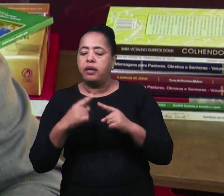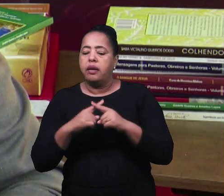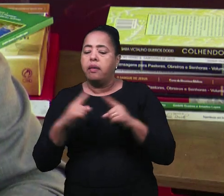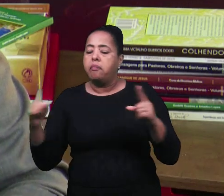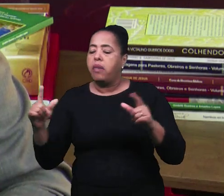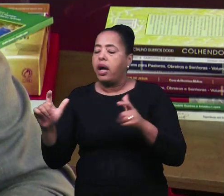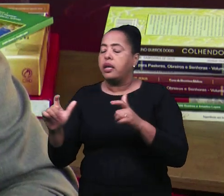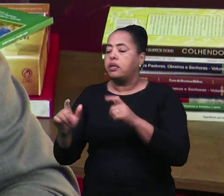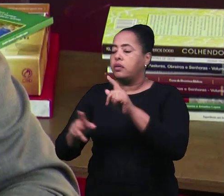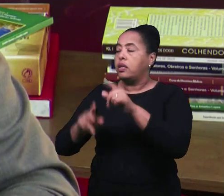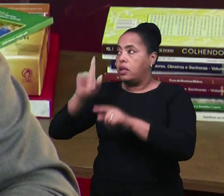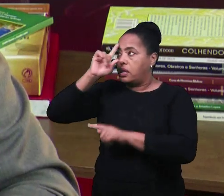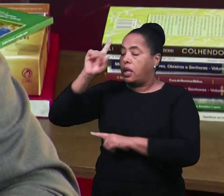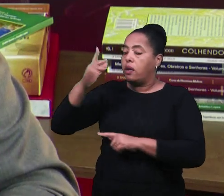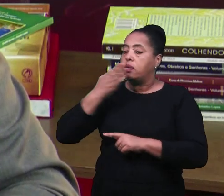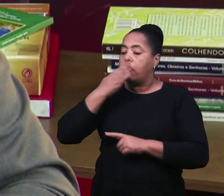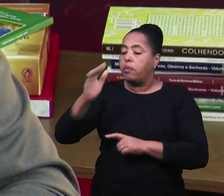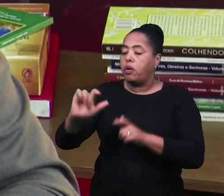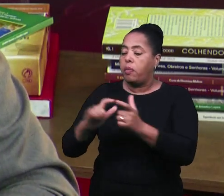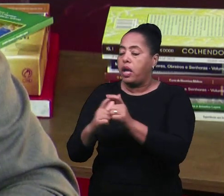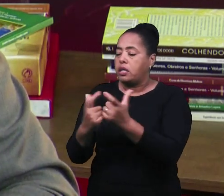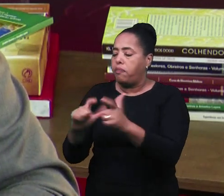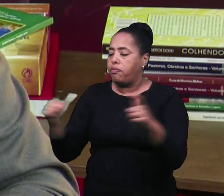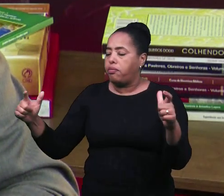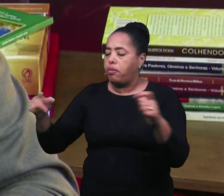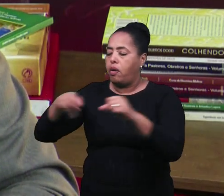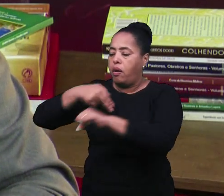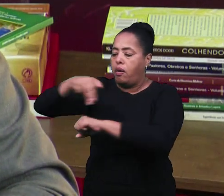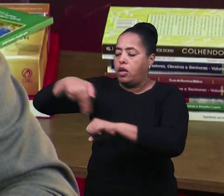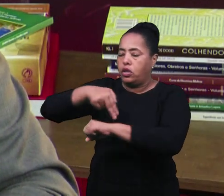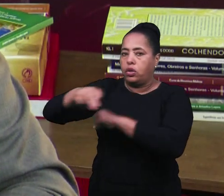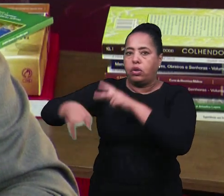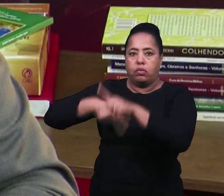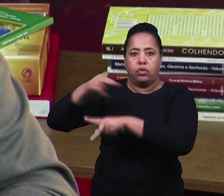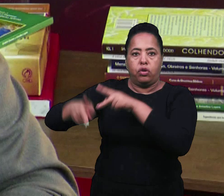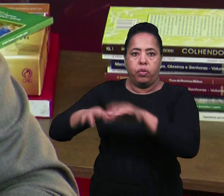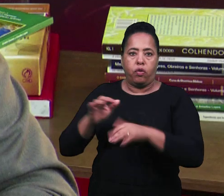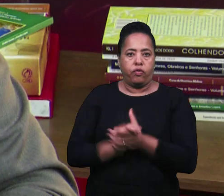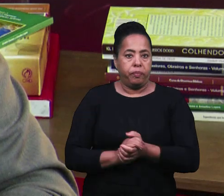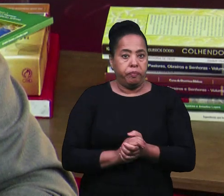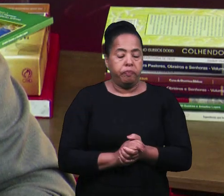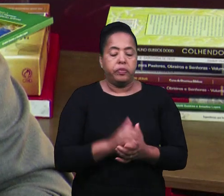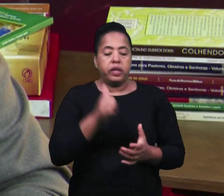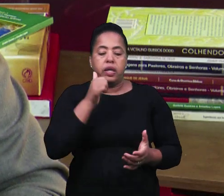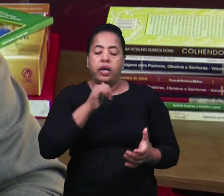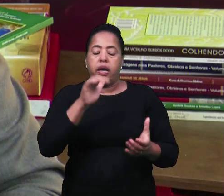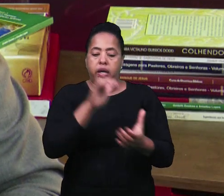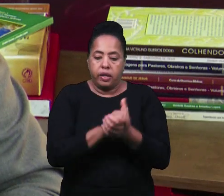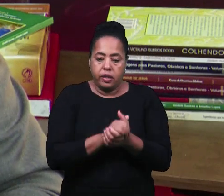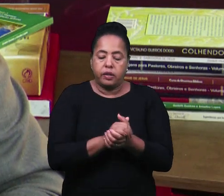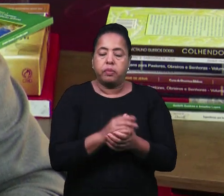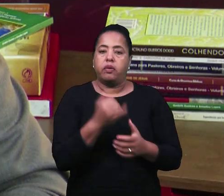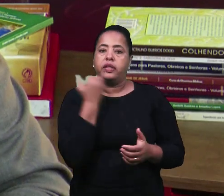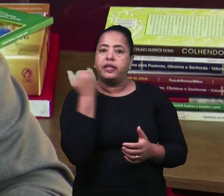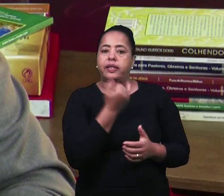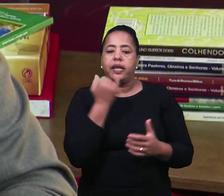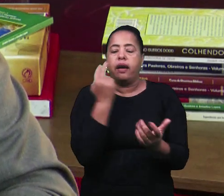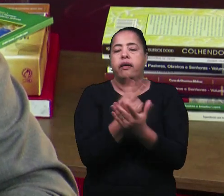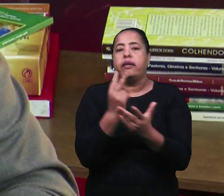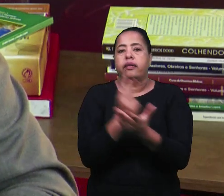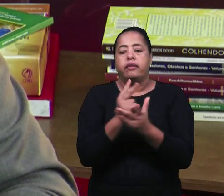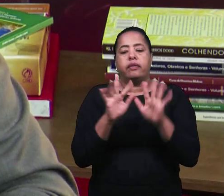você falou dessa nação, dessa esposa de Isaque, ser da mesma parentela,